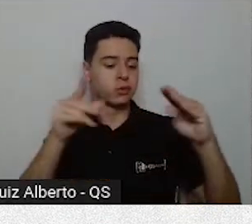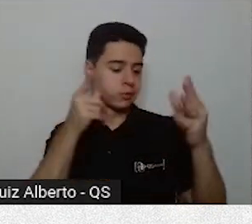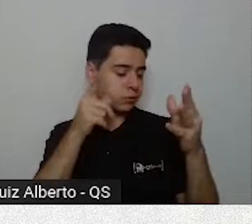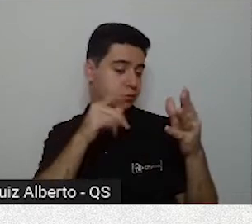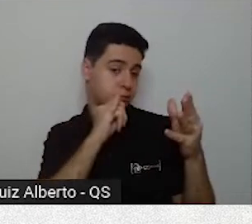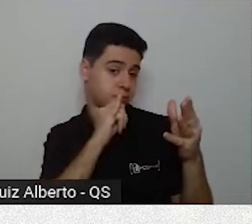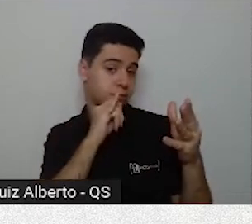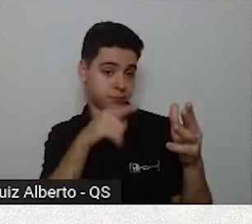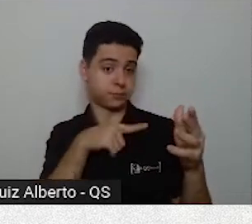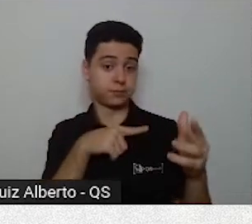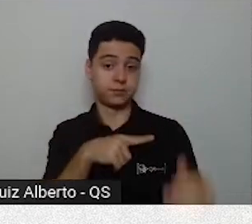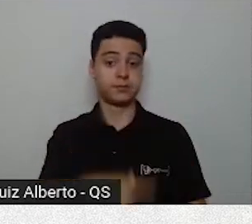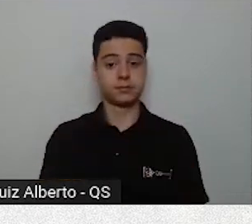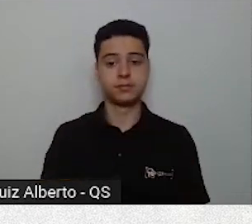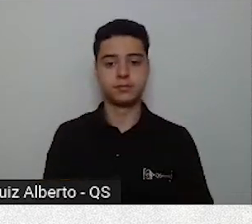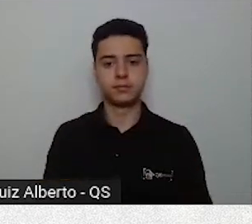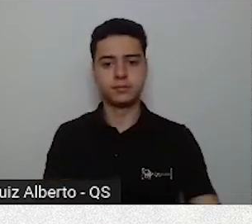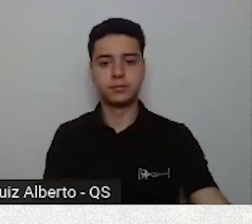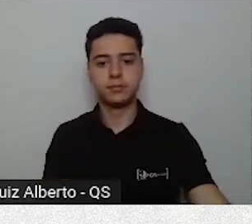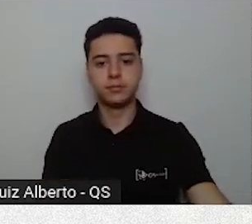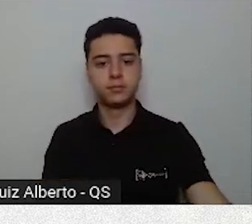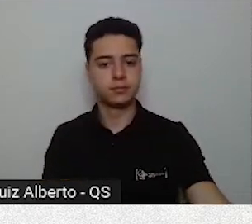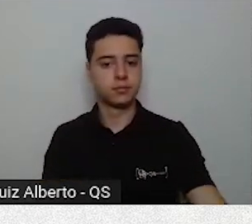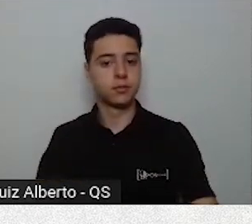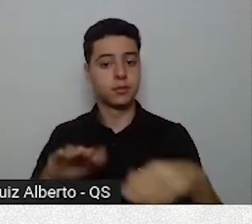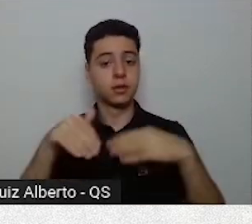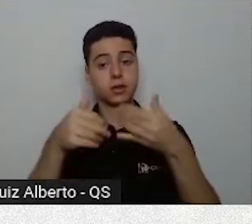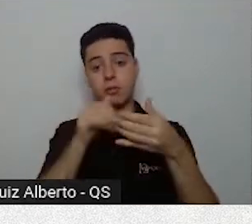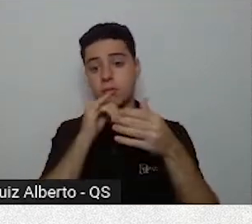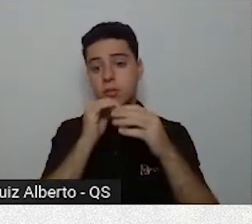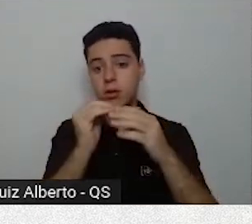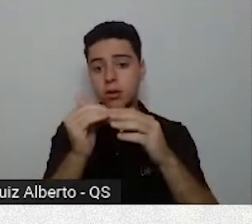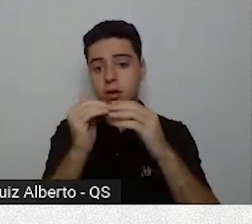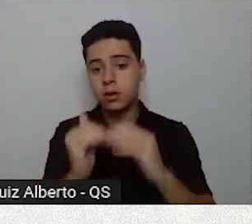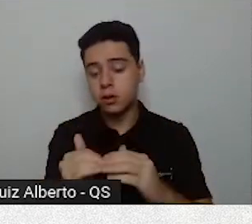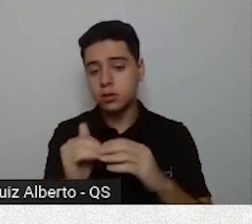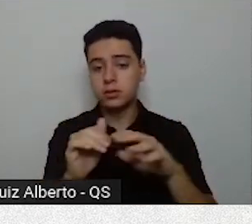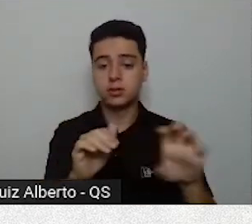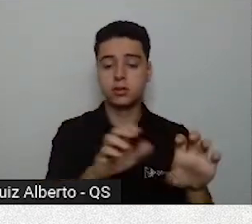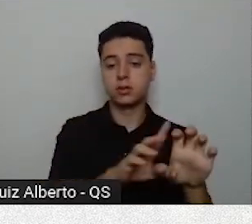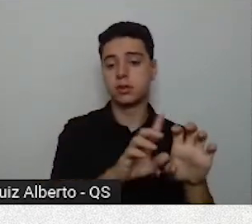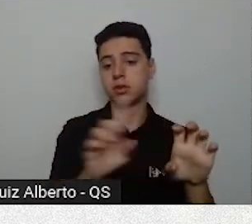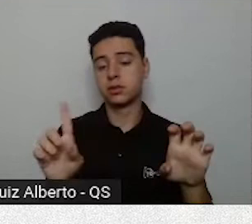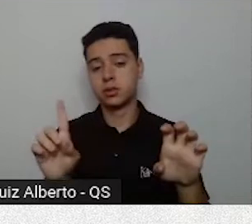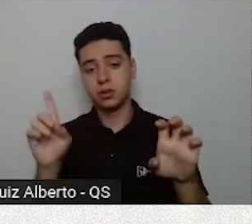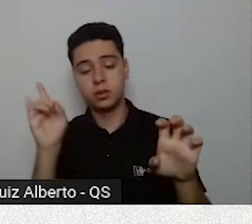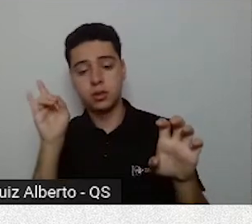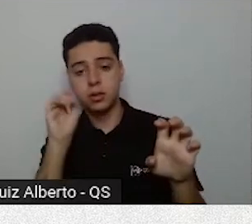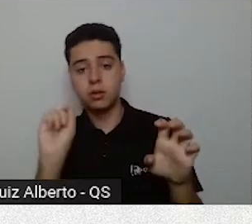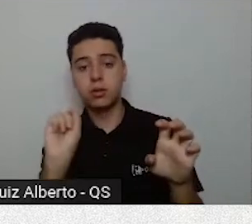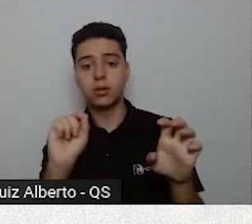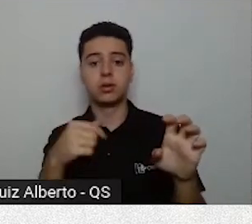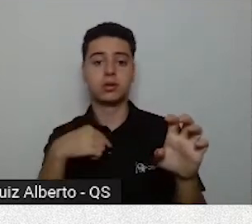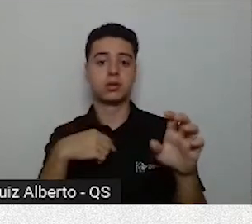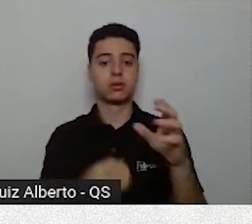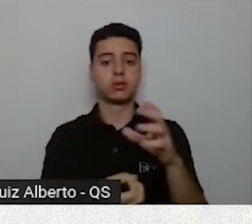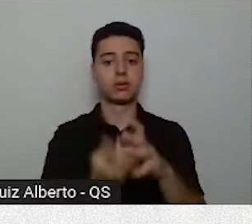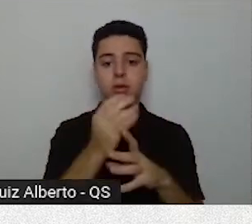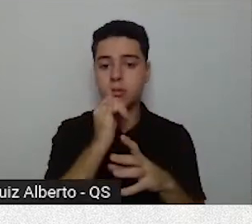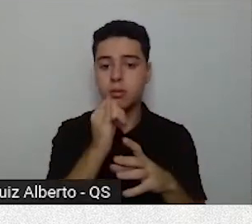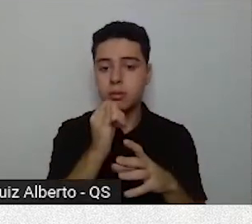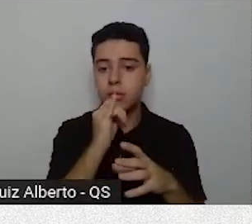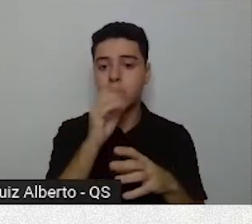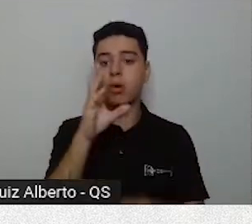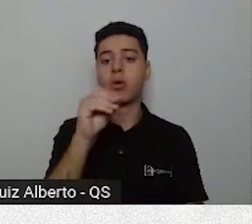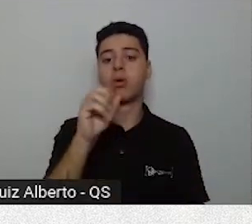têmpera. Na linha de baixo, da esquerda para a direita, a primeira cor é a que eu produzi com a flor de